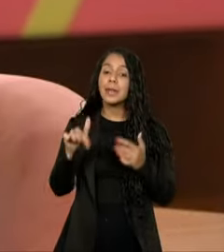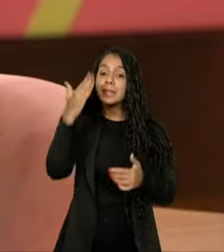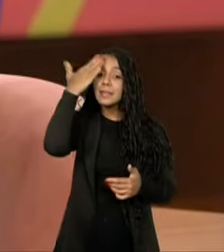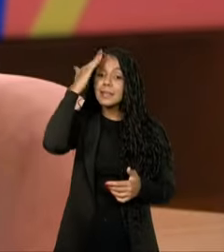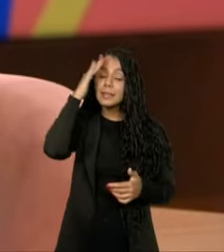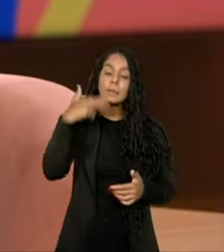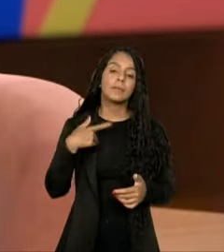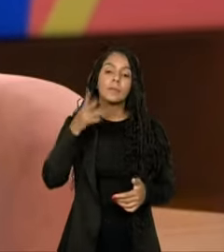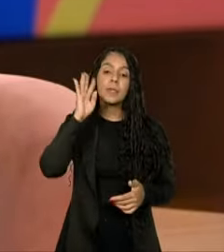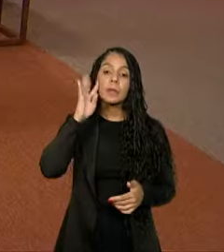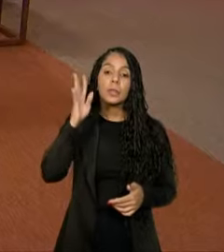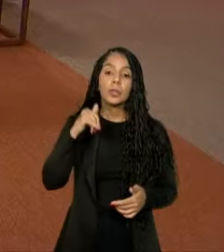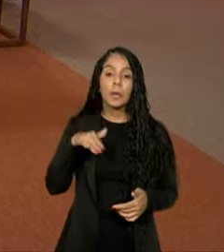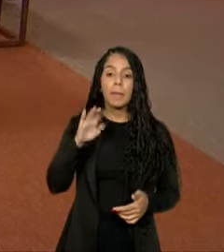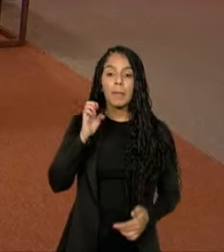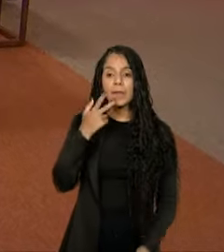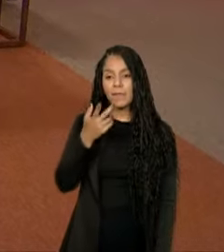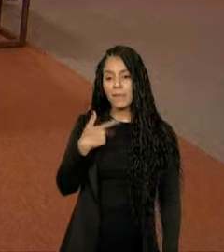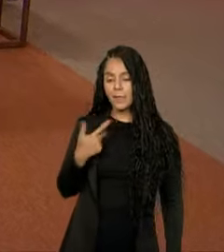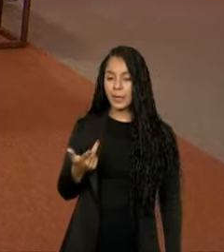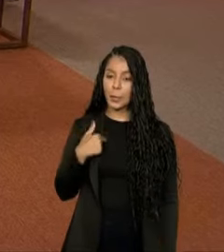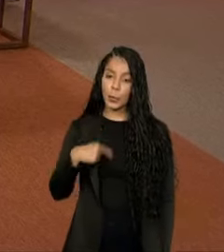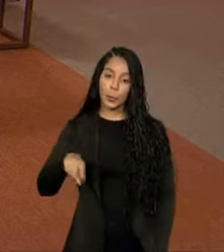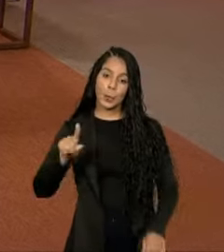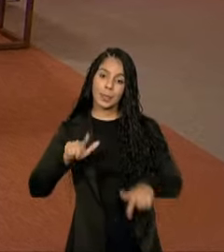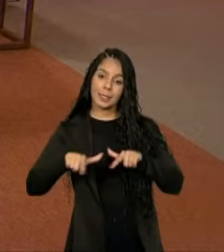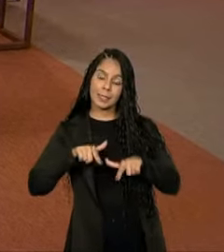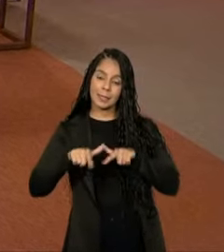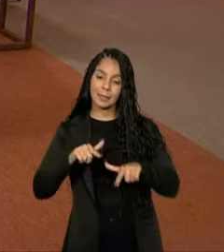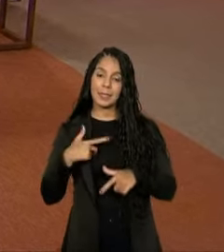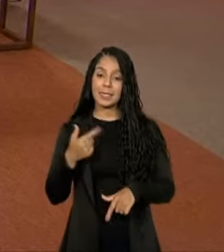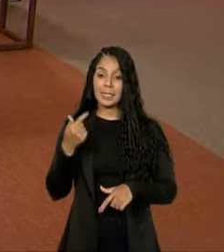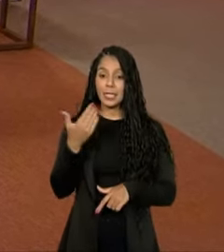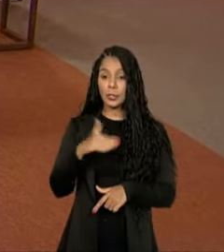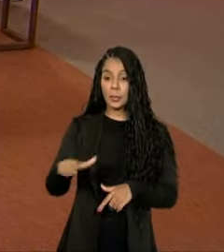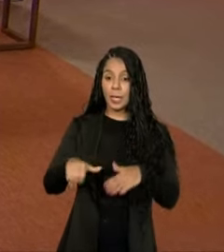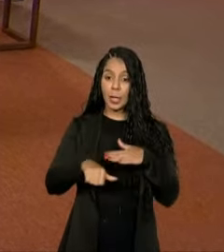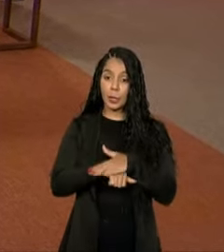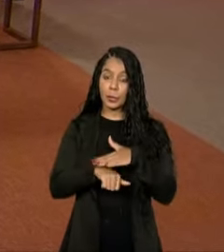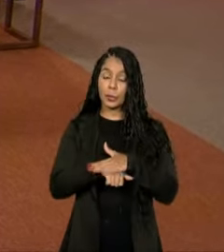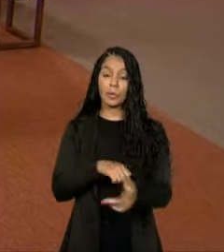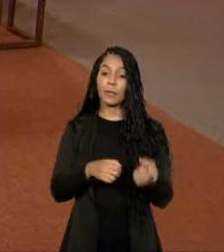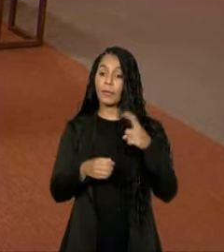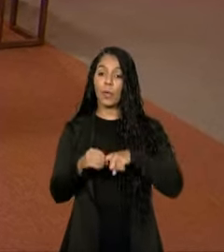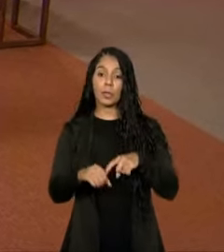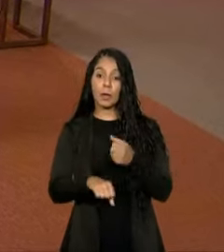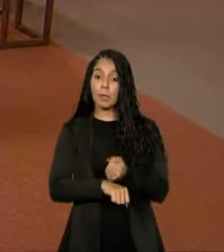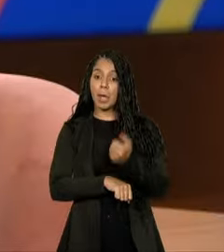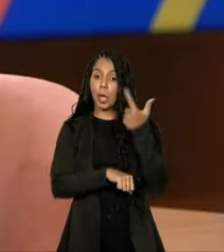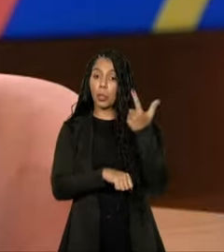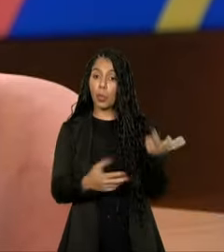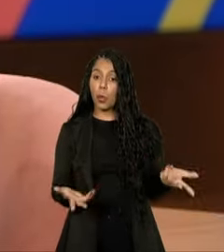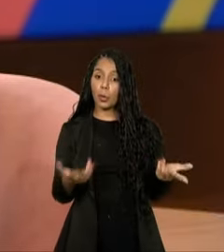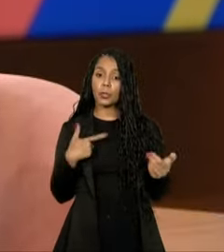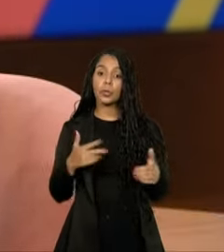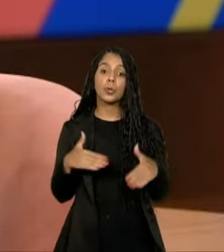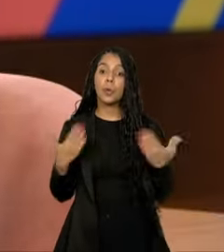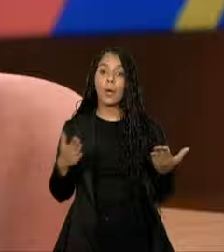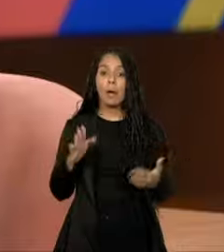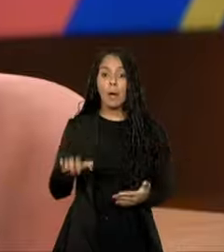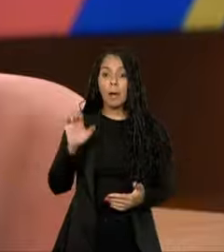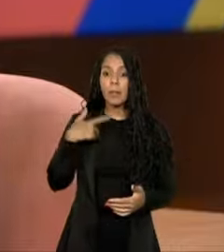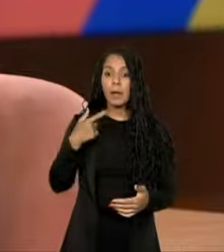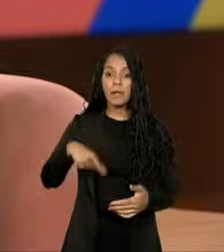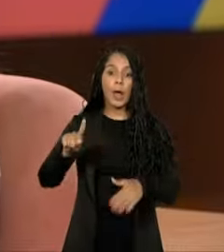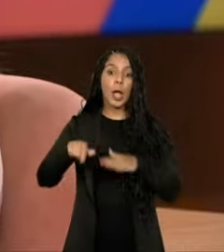Você imagina uma mãe dizendo assim, Cíntia, tô indo trabalhar às 19h30 e voltando meia-noite. Que mãe que é essa que sai de